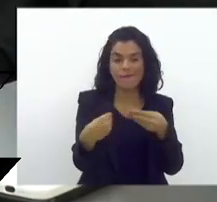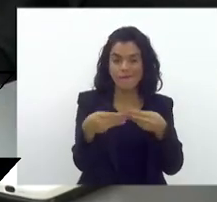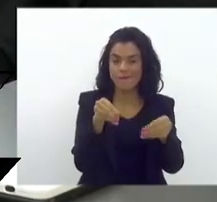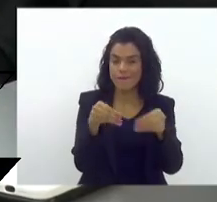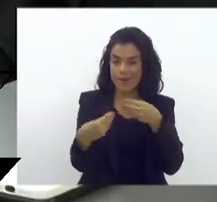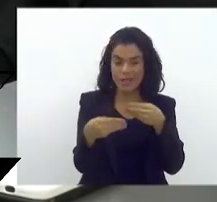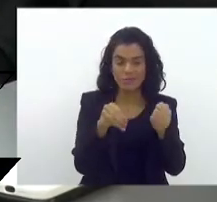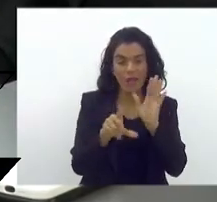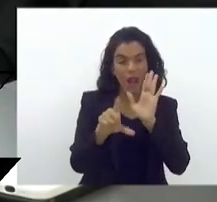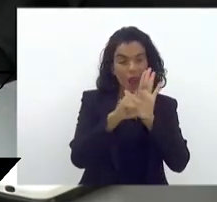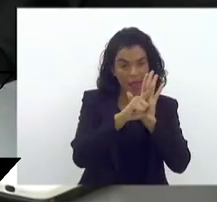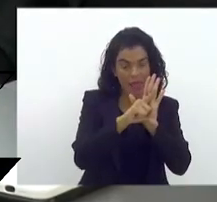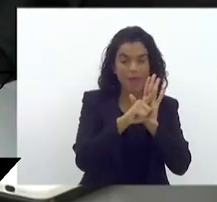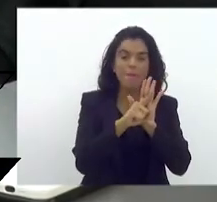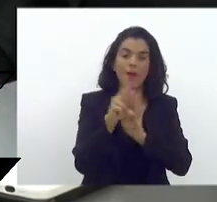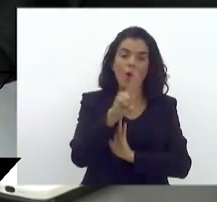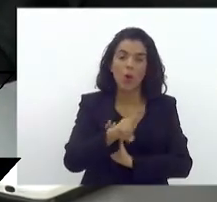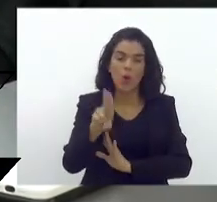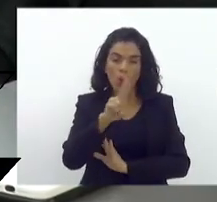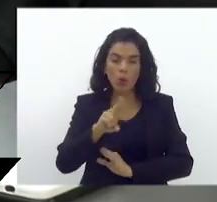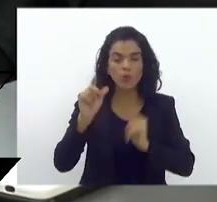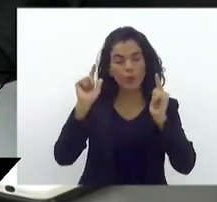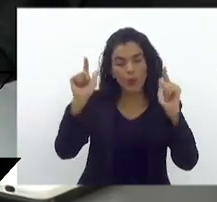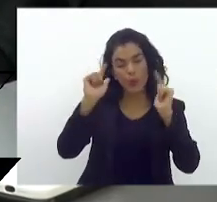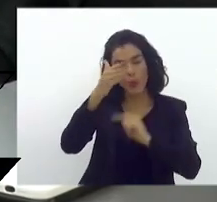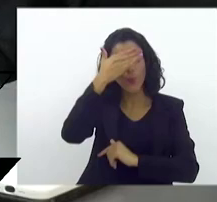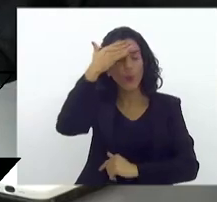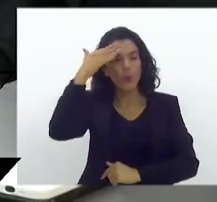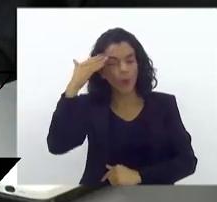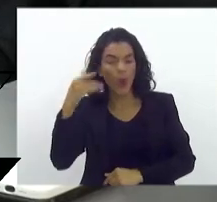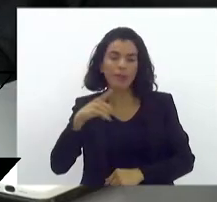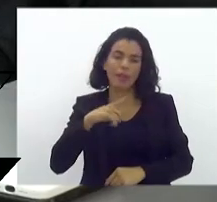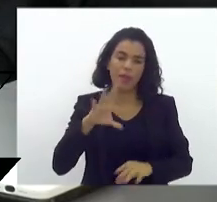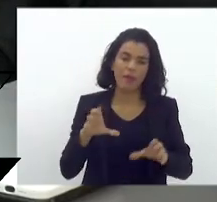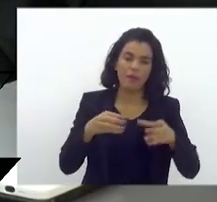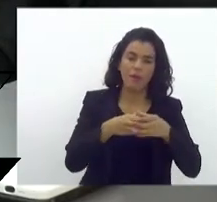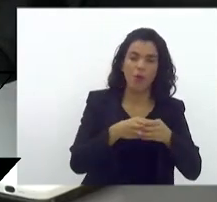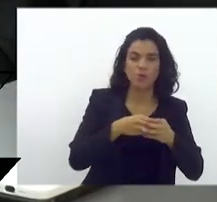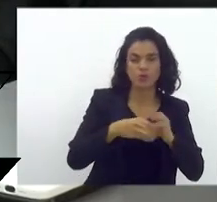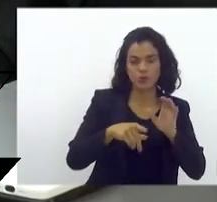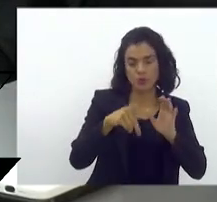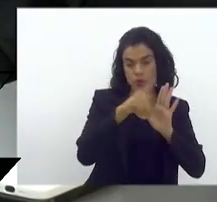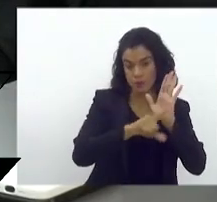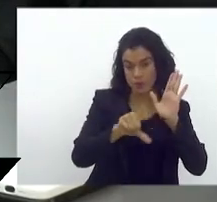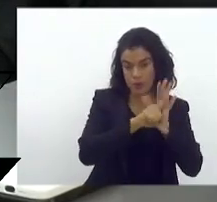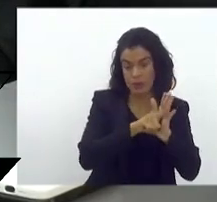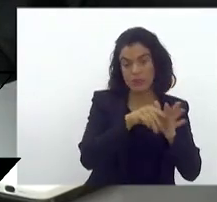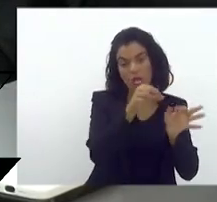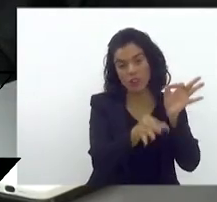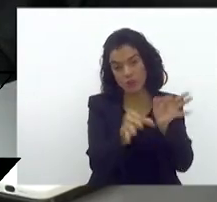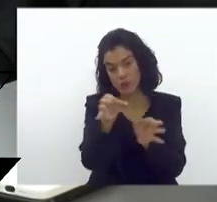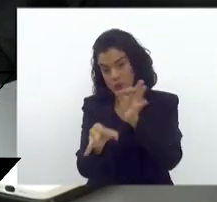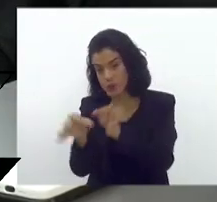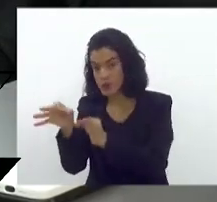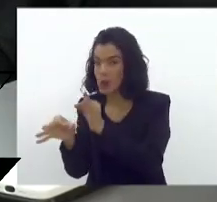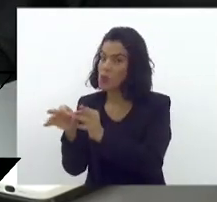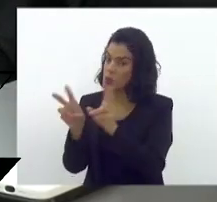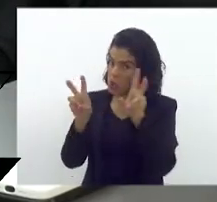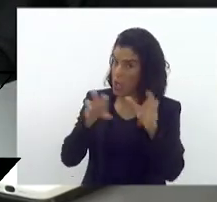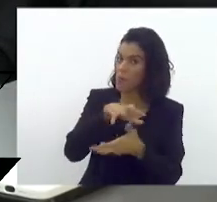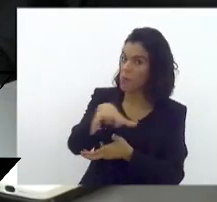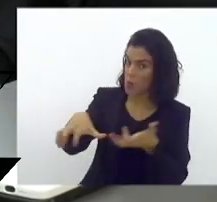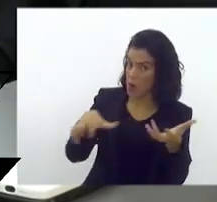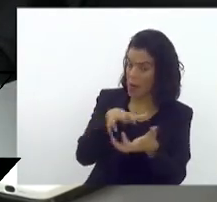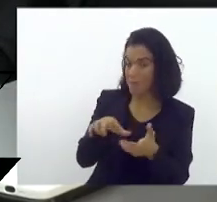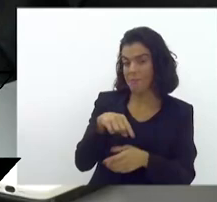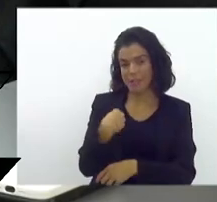da lei antidrogas para uso recreativo e tudo mais. Há um conjunto de projetos tramitando nessa seara, um tema absolutamente polêmico, mas